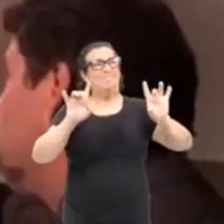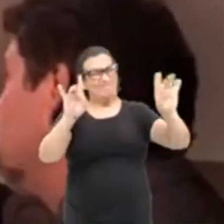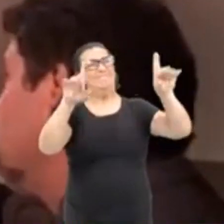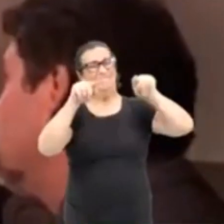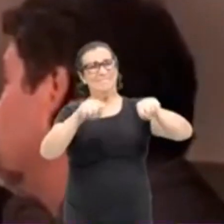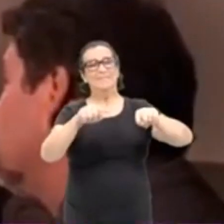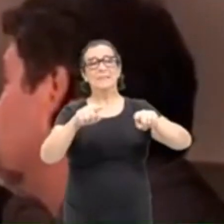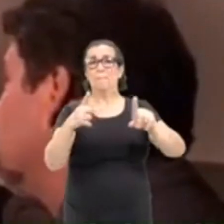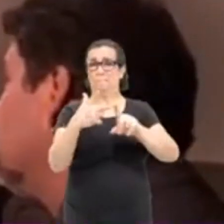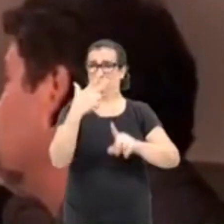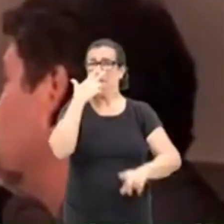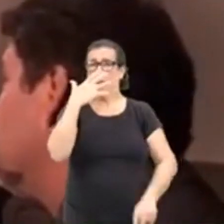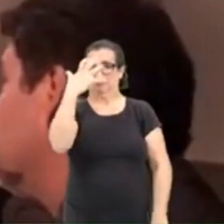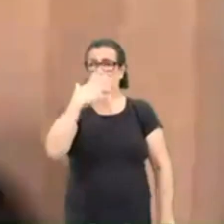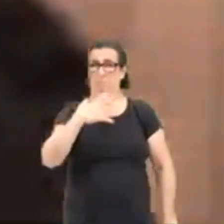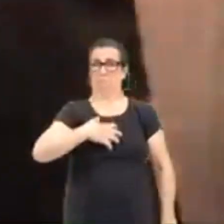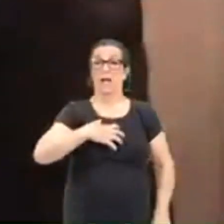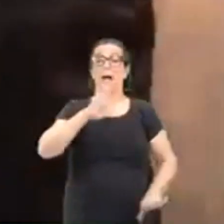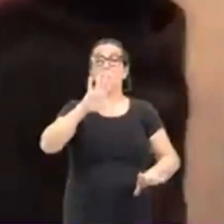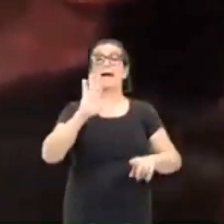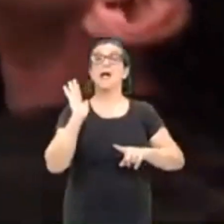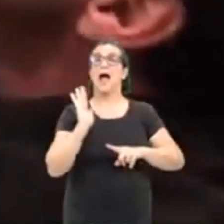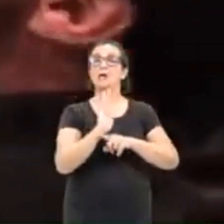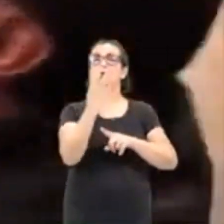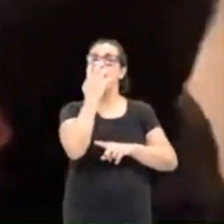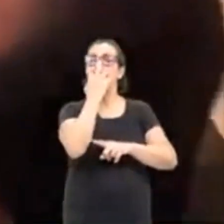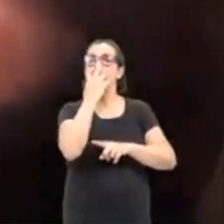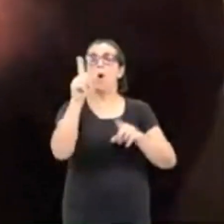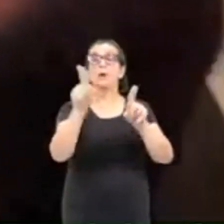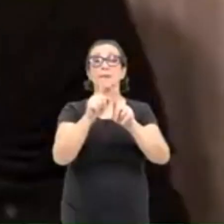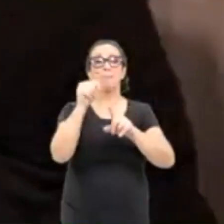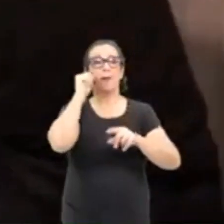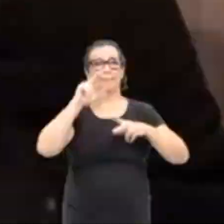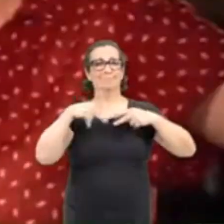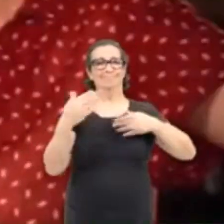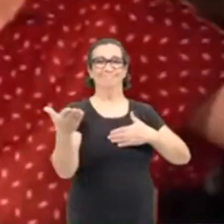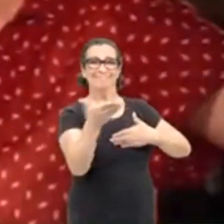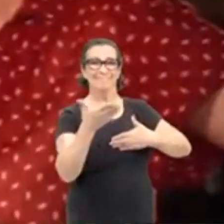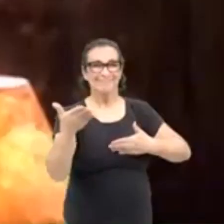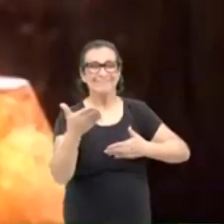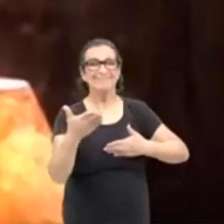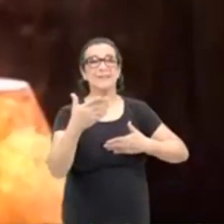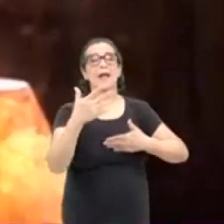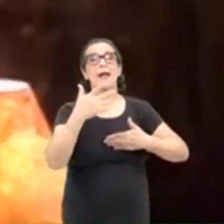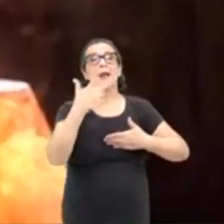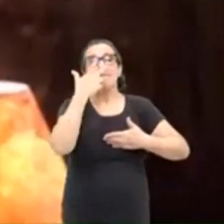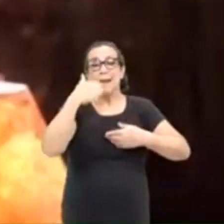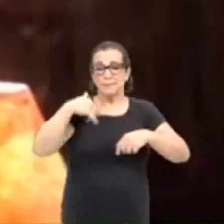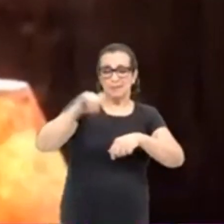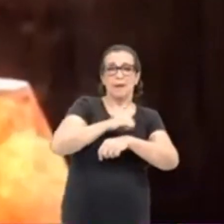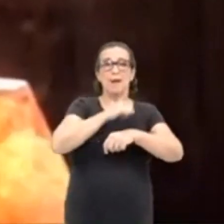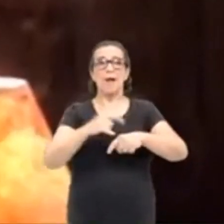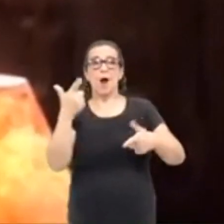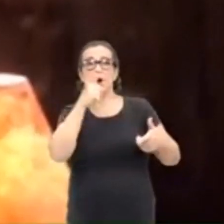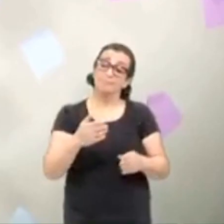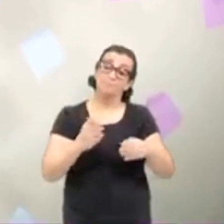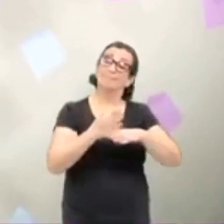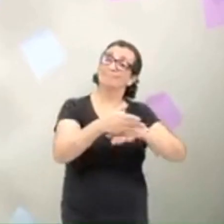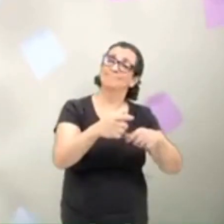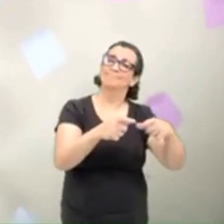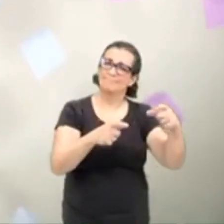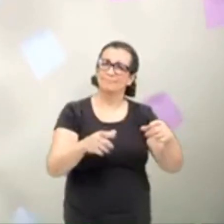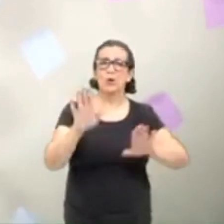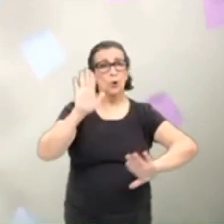e até mal humorada mas com ajuda de um cachorro e uma garçonete ele descobre saídas para lidar com as dificuldades da vida